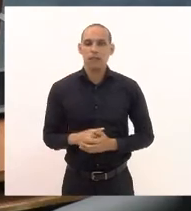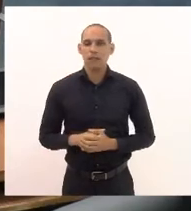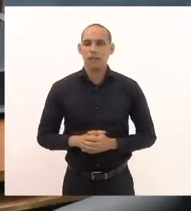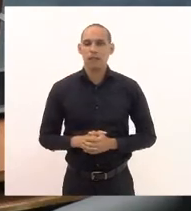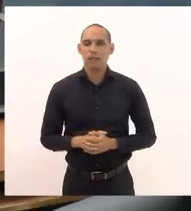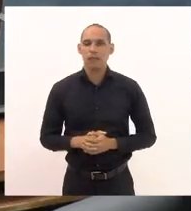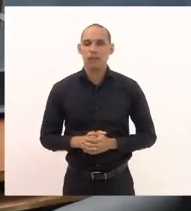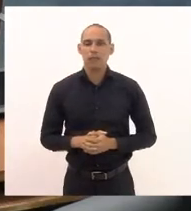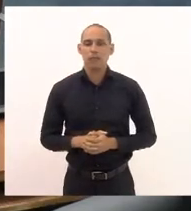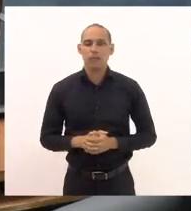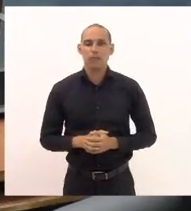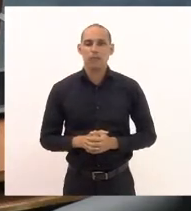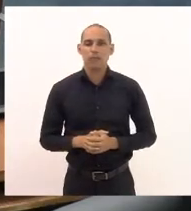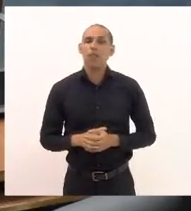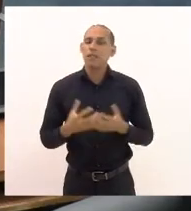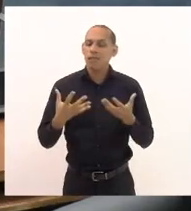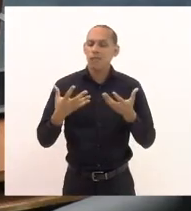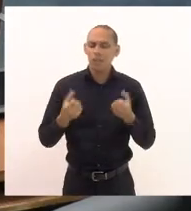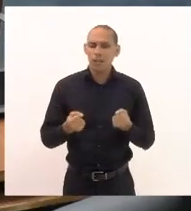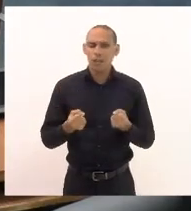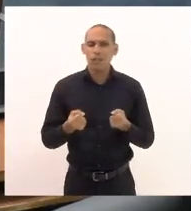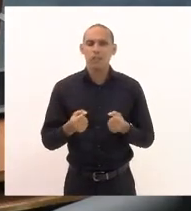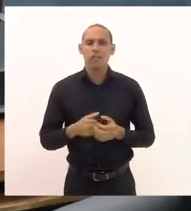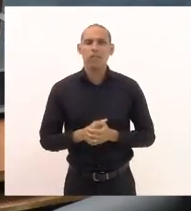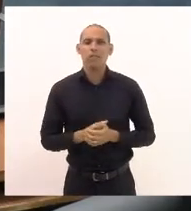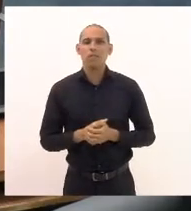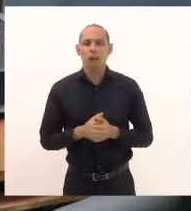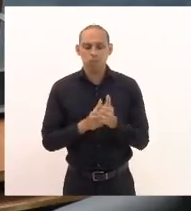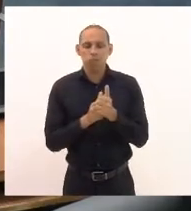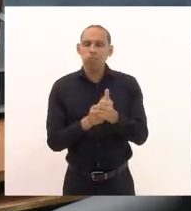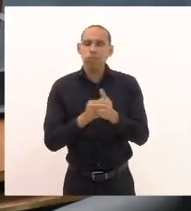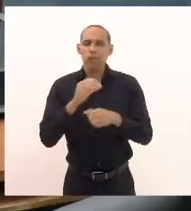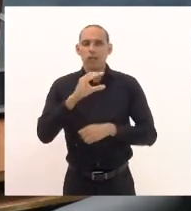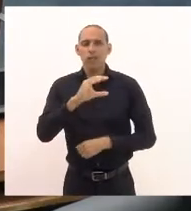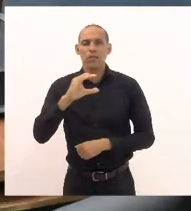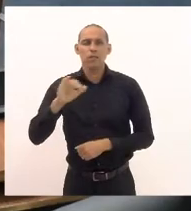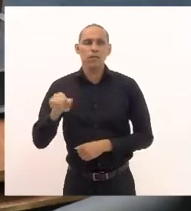Carlos Macedo. Favorável com a CCJ, presidente.